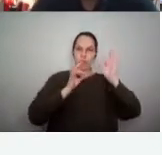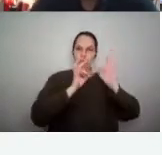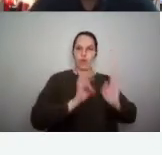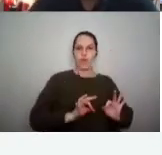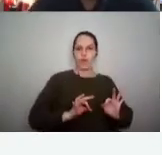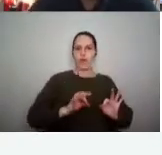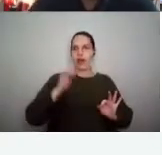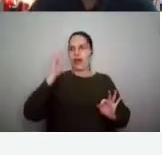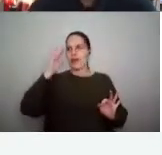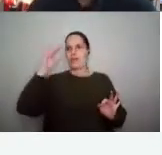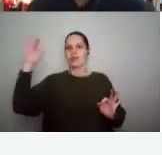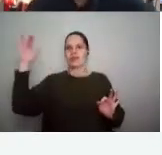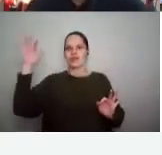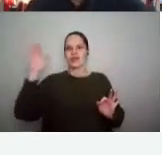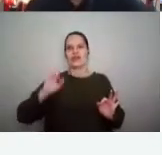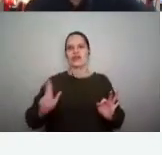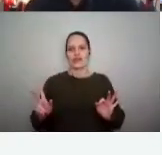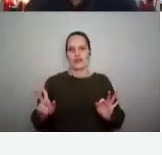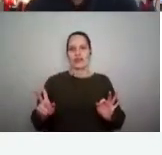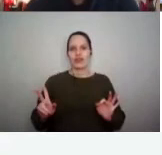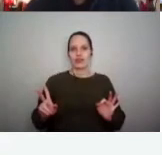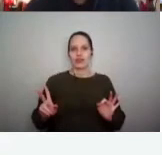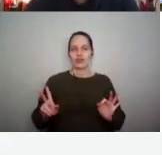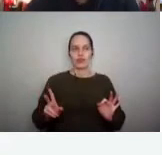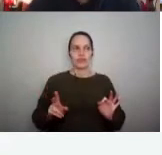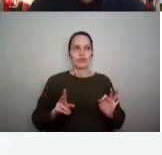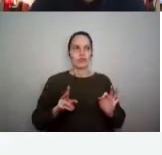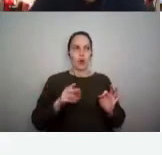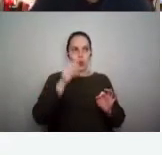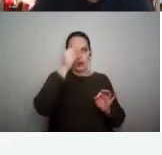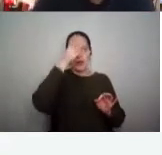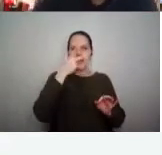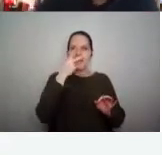só o que é quantificável, observável,